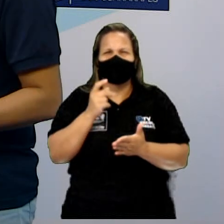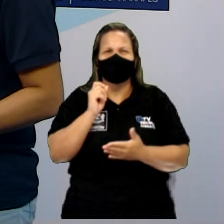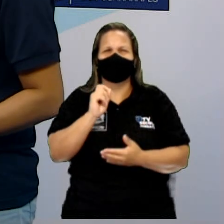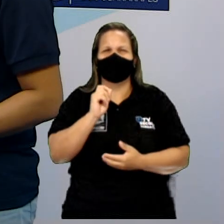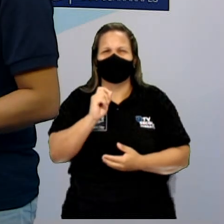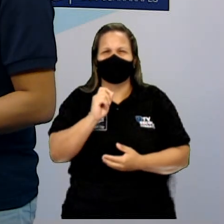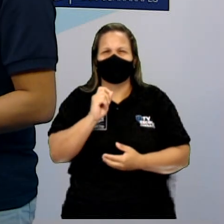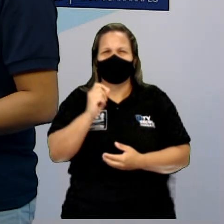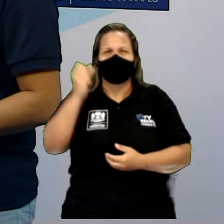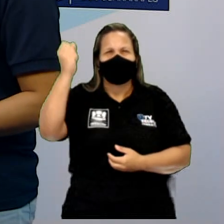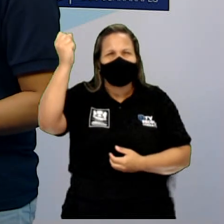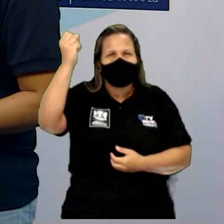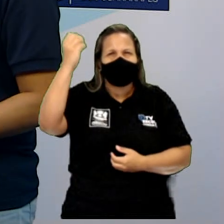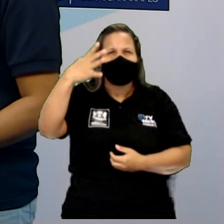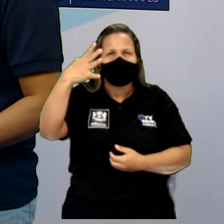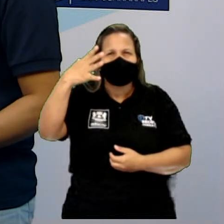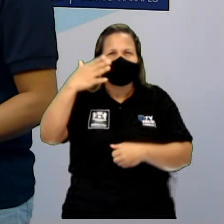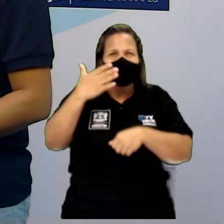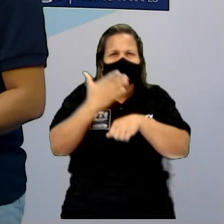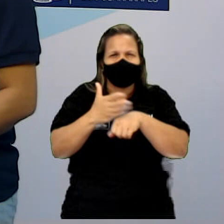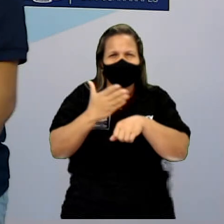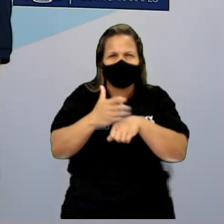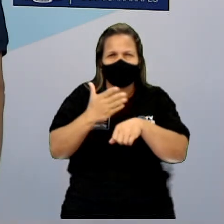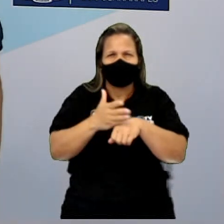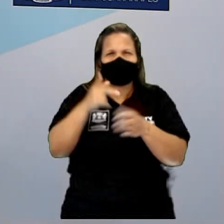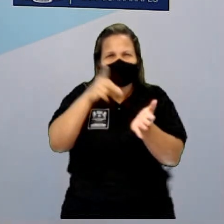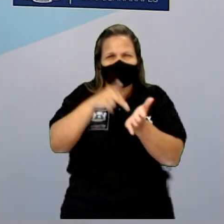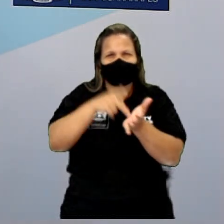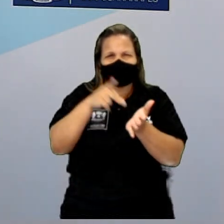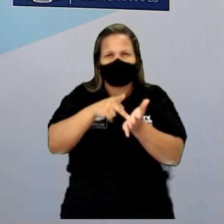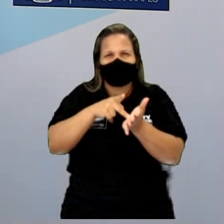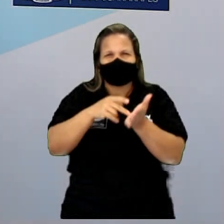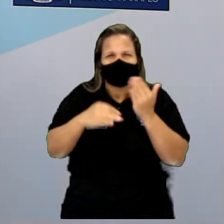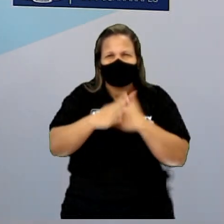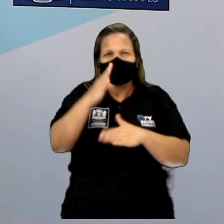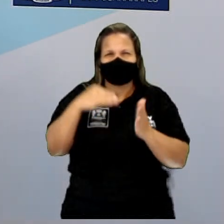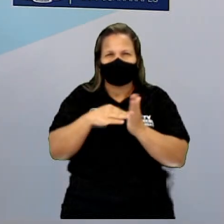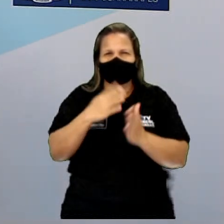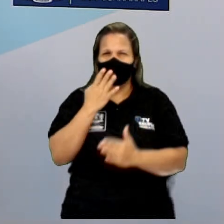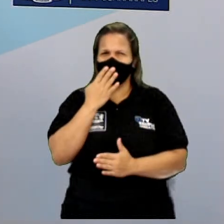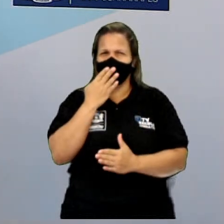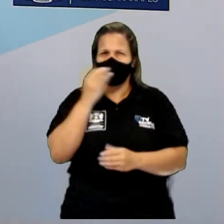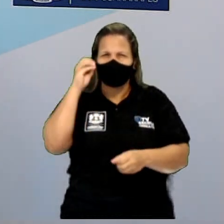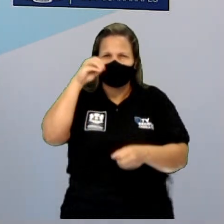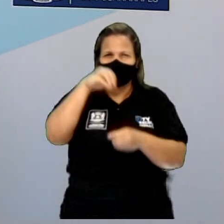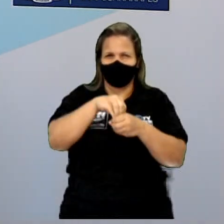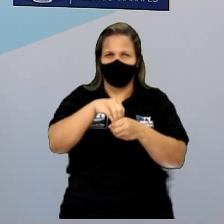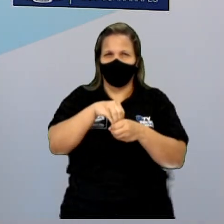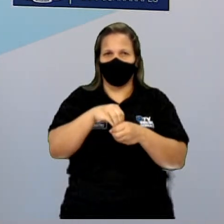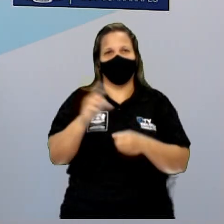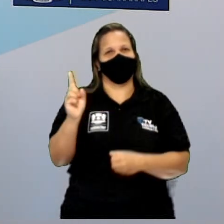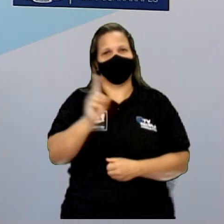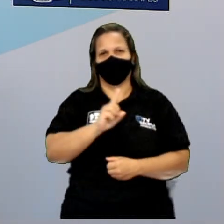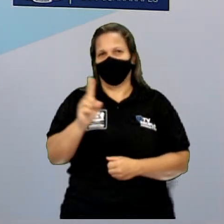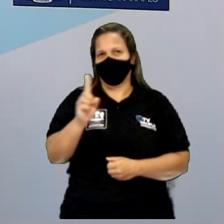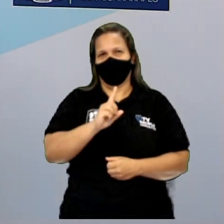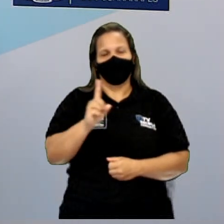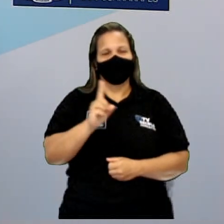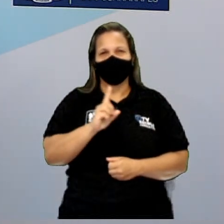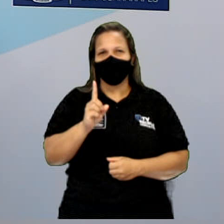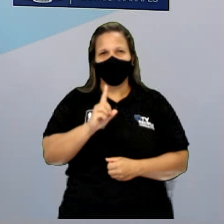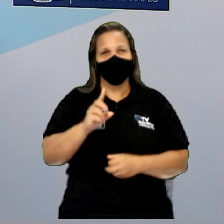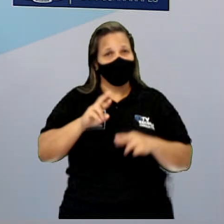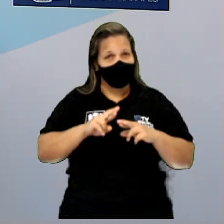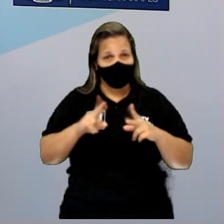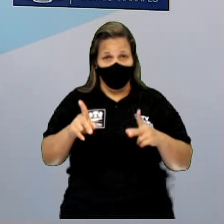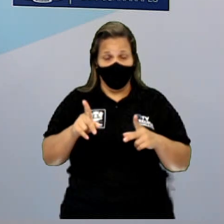luz branca é composta por todas as cores? Na verdade, não. Na verdade, isso aqui é mais uma ilusão de ótica, certo? Ele funciona